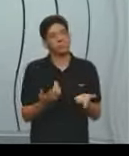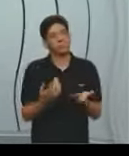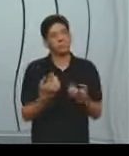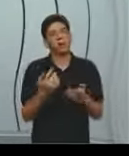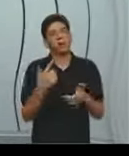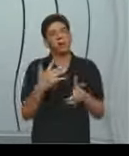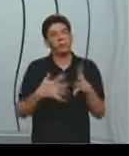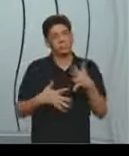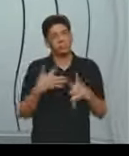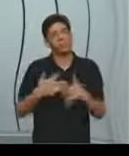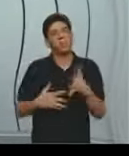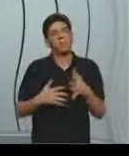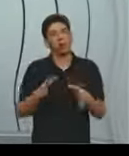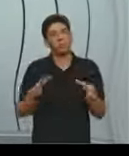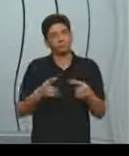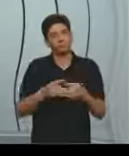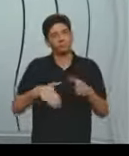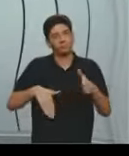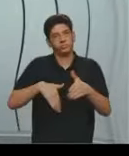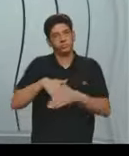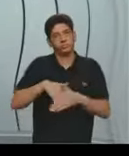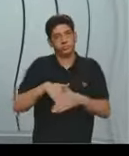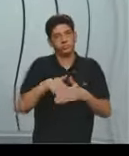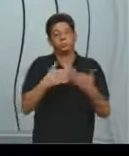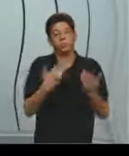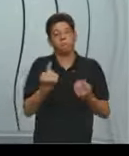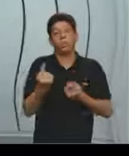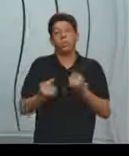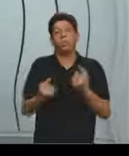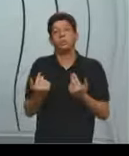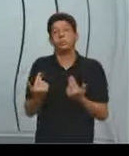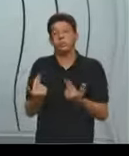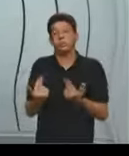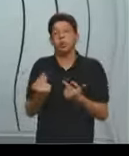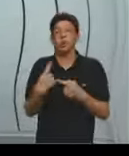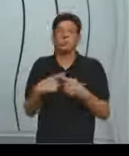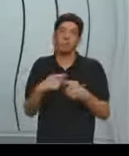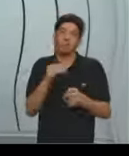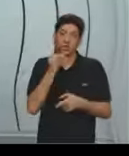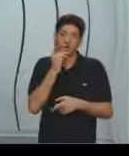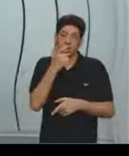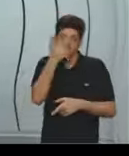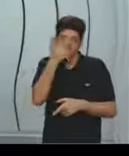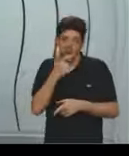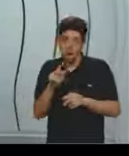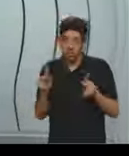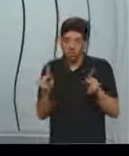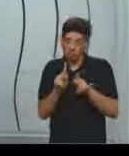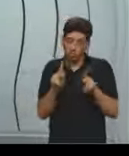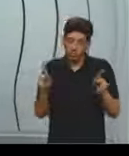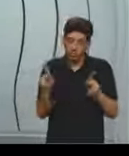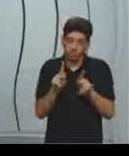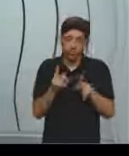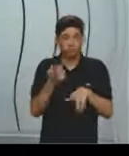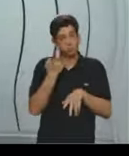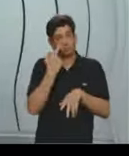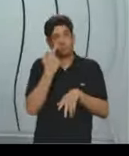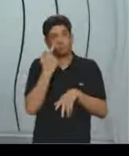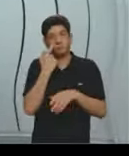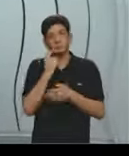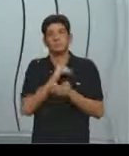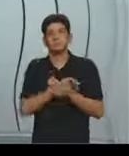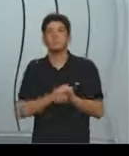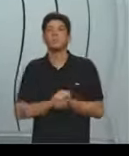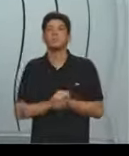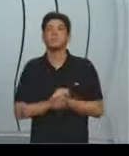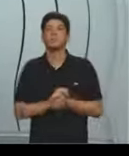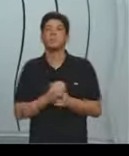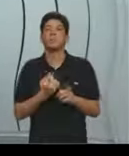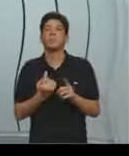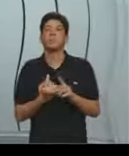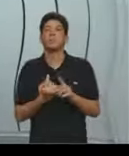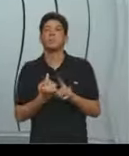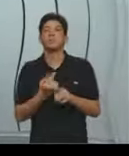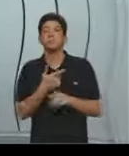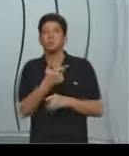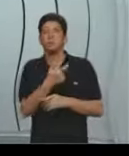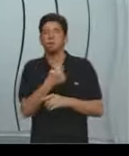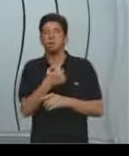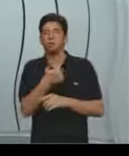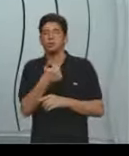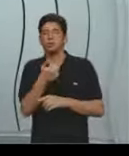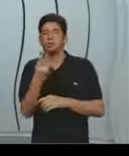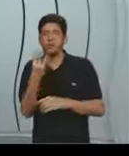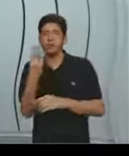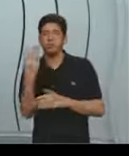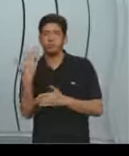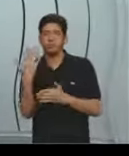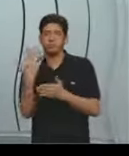à política a gente tá mesma coisa porque eu confesso como professor que de Deus de 2013 que